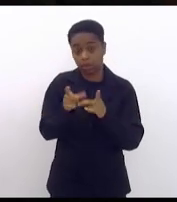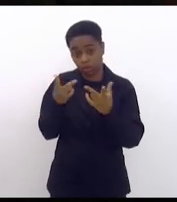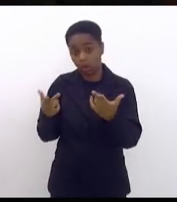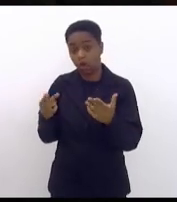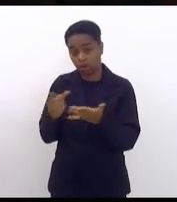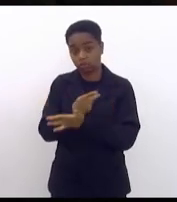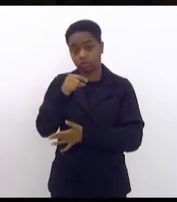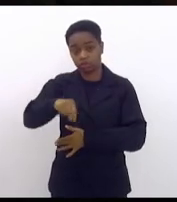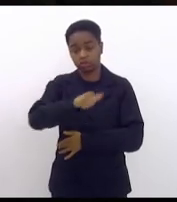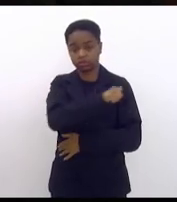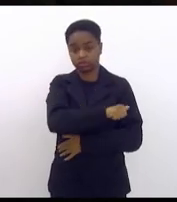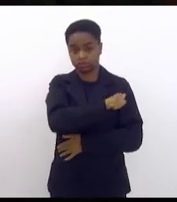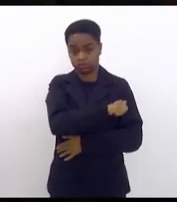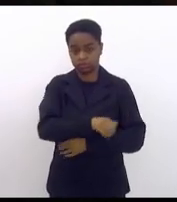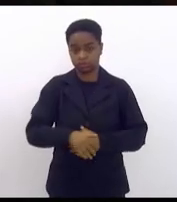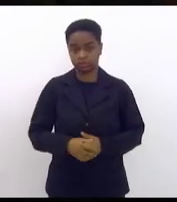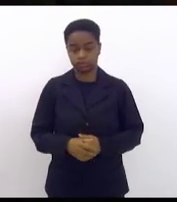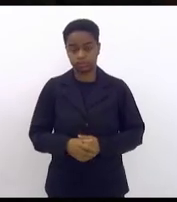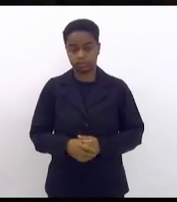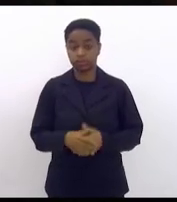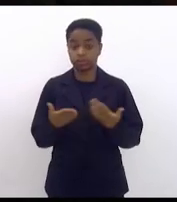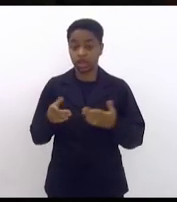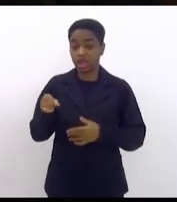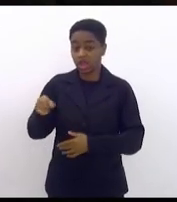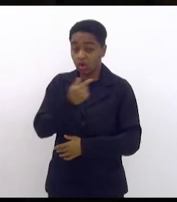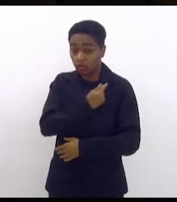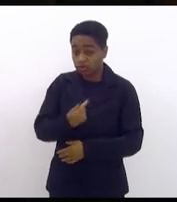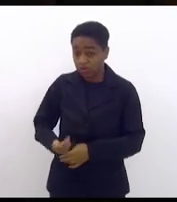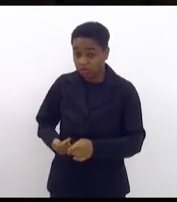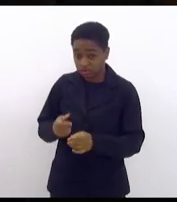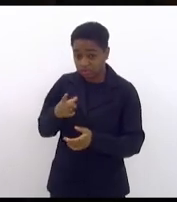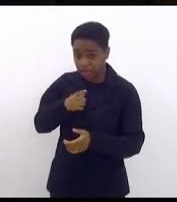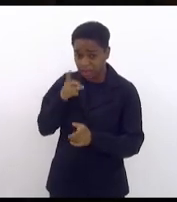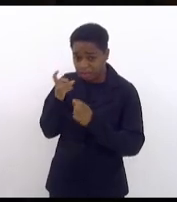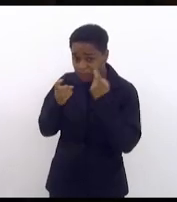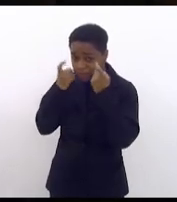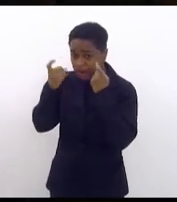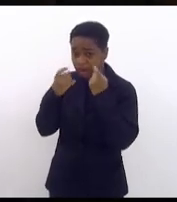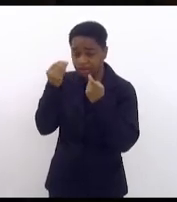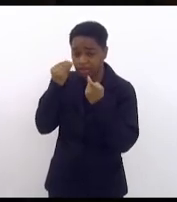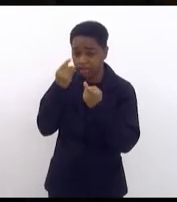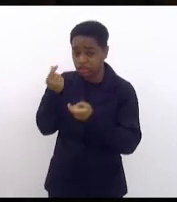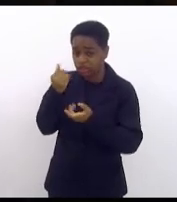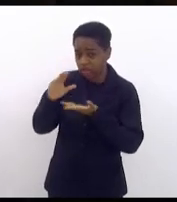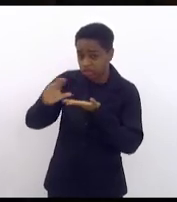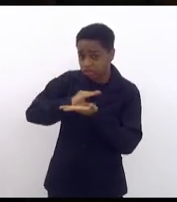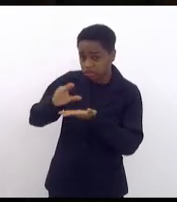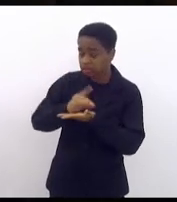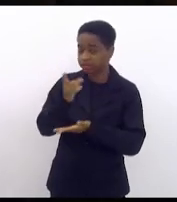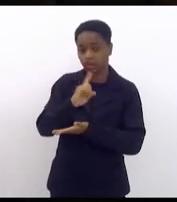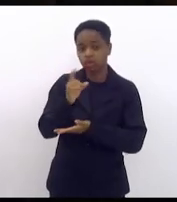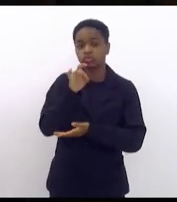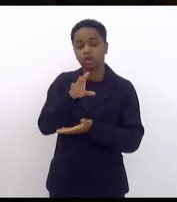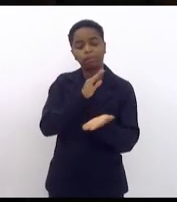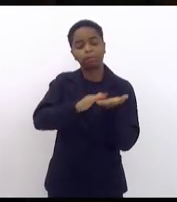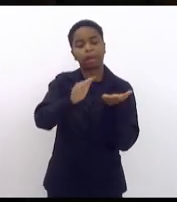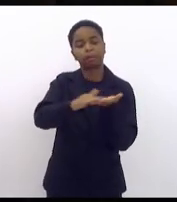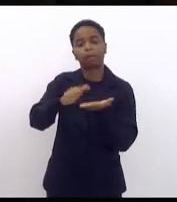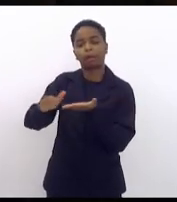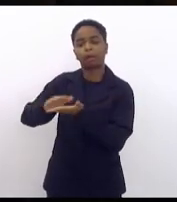aconteceu com o Rio de Janeiro, e o governo, ao invés de se preparar para ter receitas maiores, queimou o dinheiro